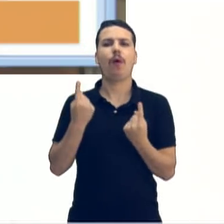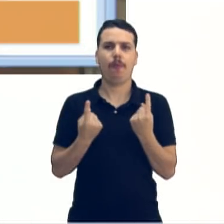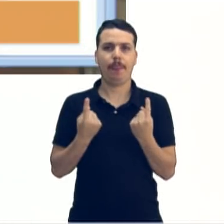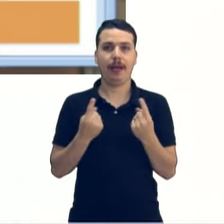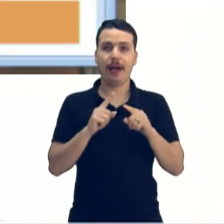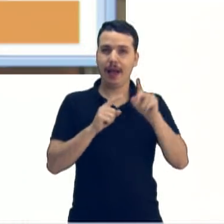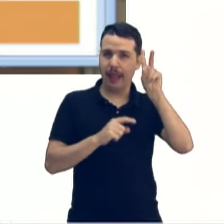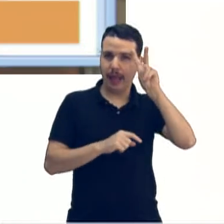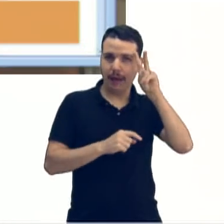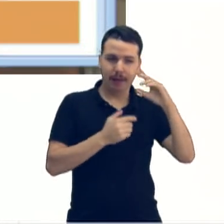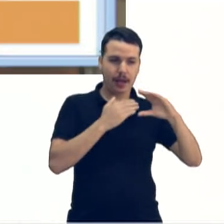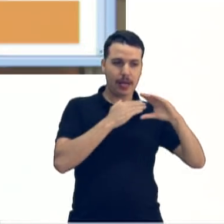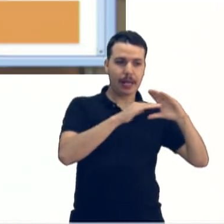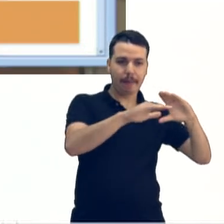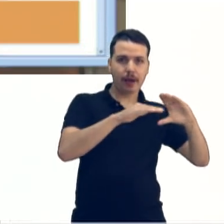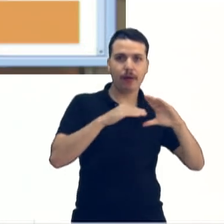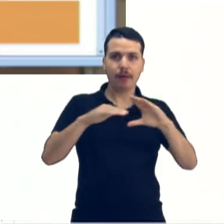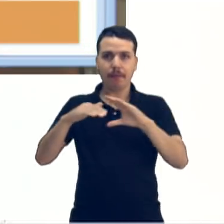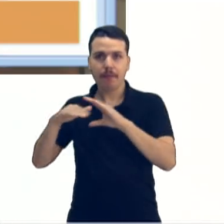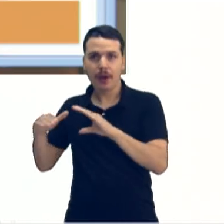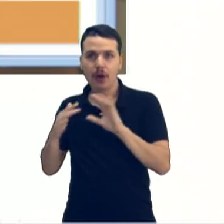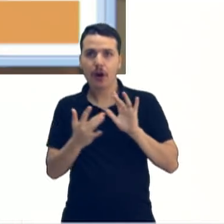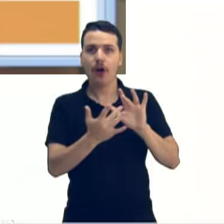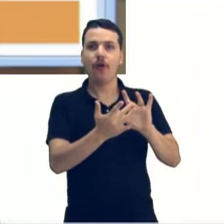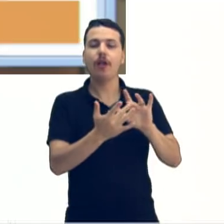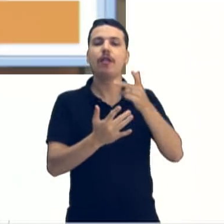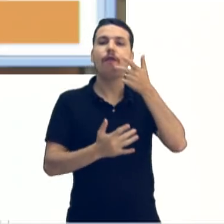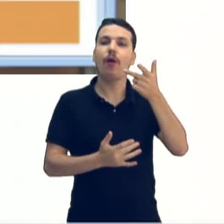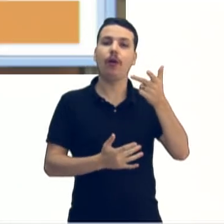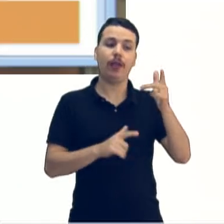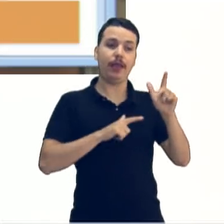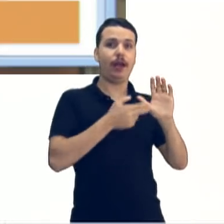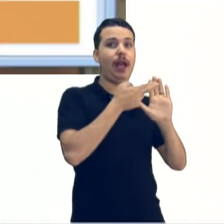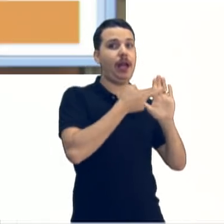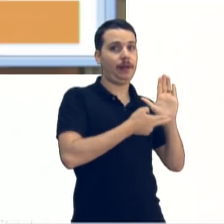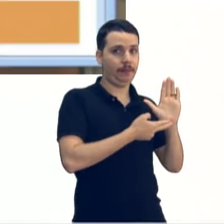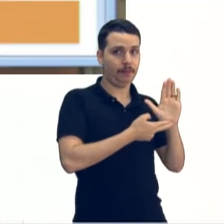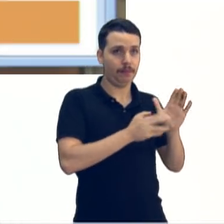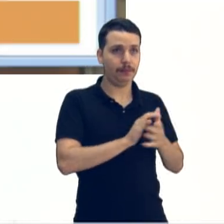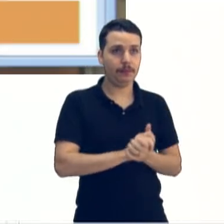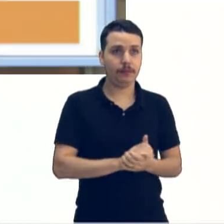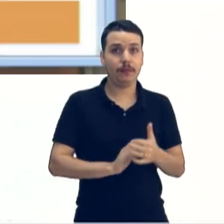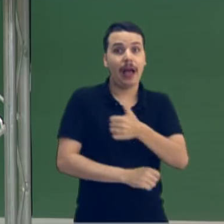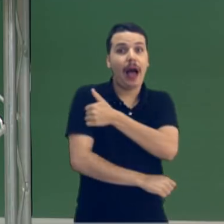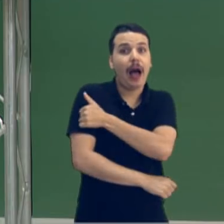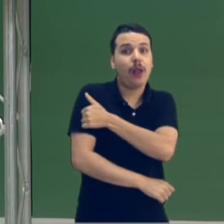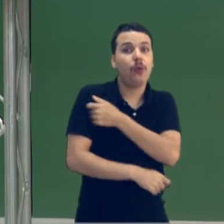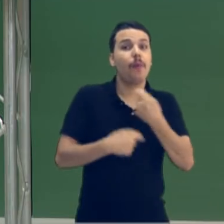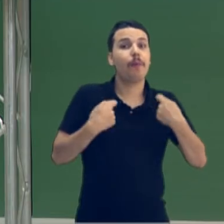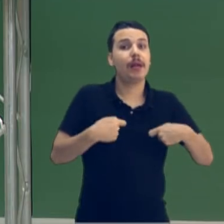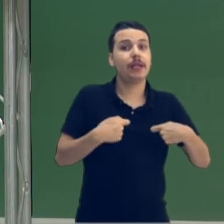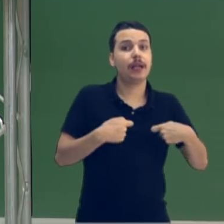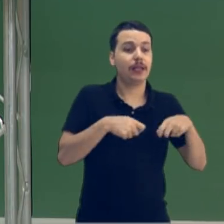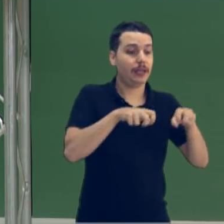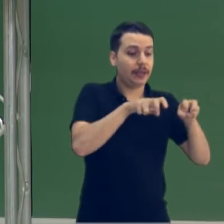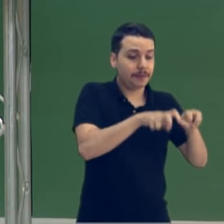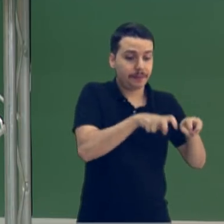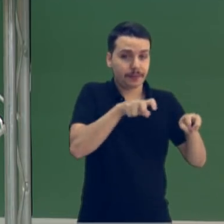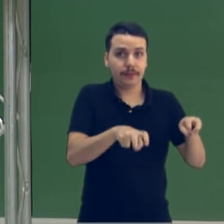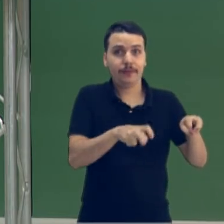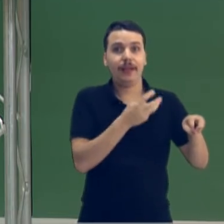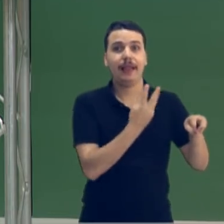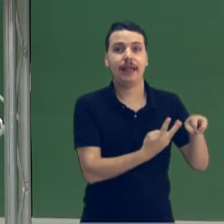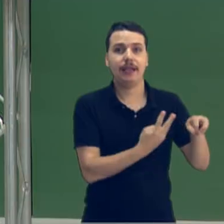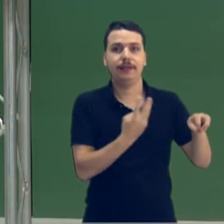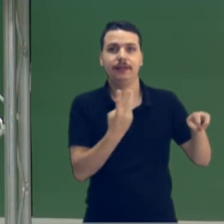e-mail contato que o professor preparou a aula, ele colocou uma condicional. Os alunos deveriam sentar-se sempre de 3